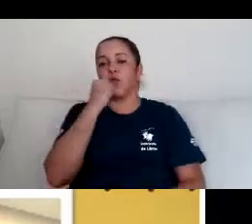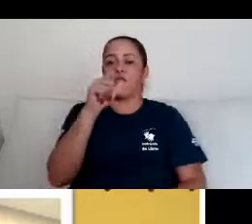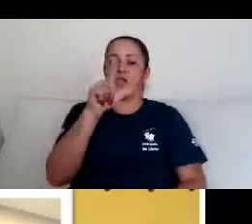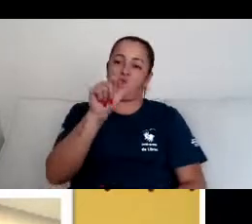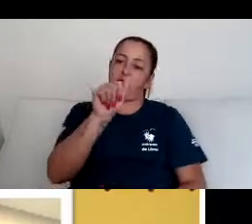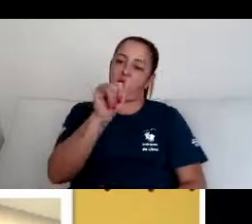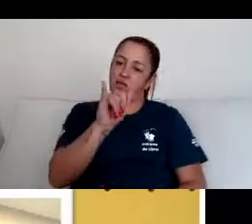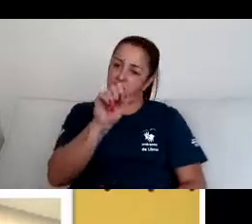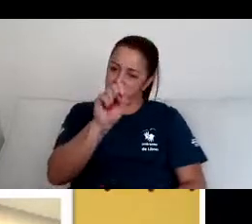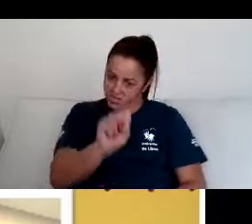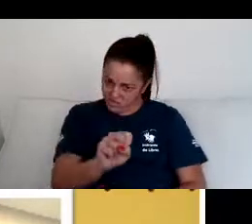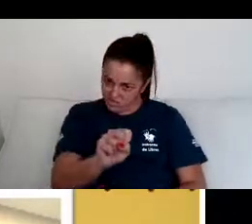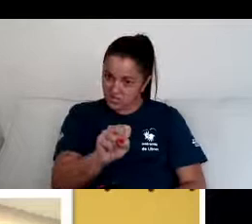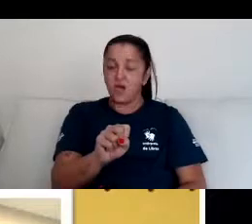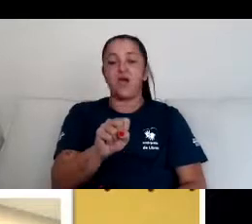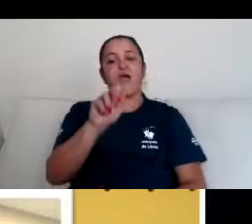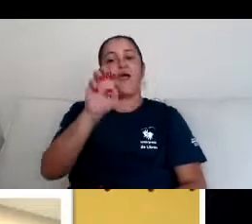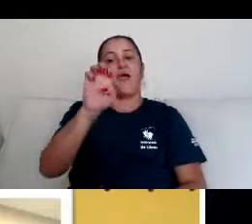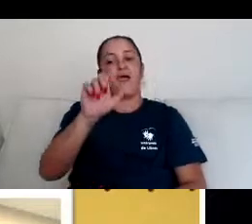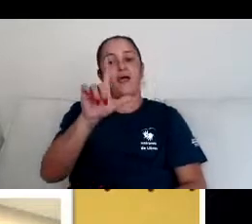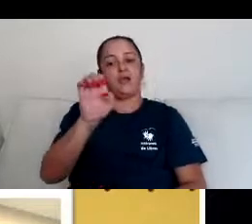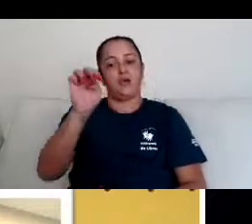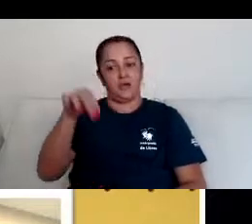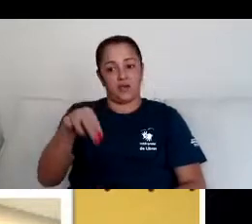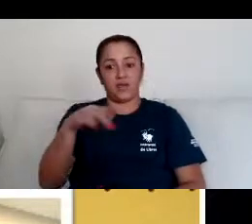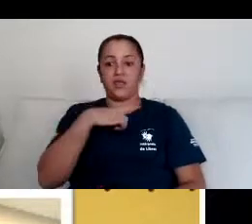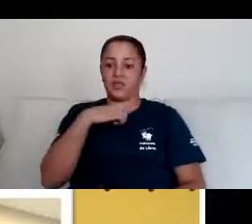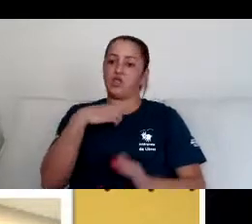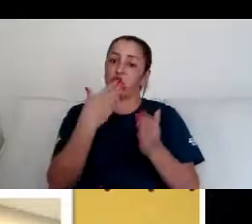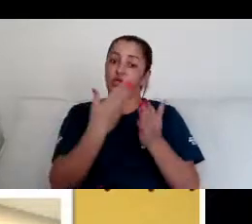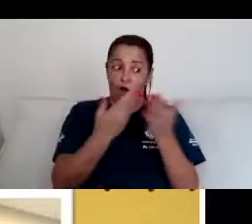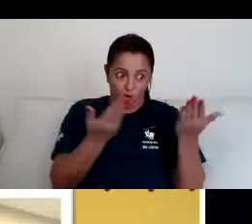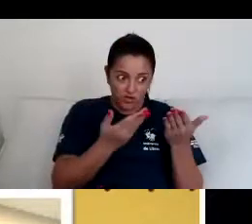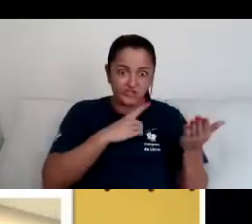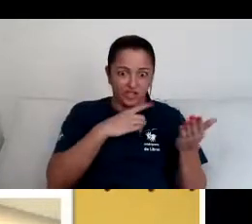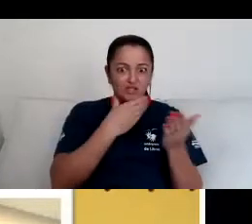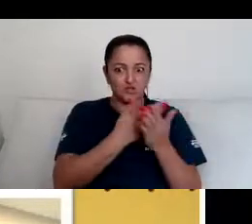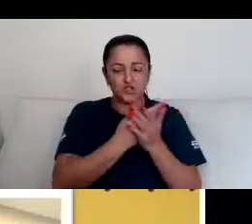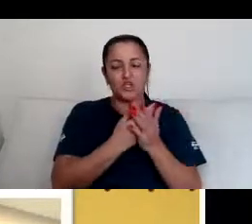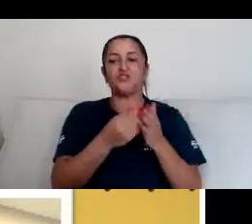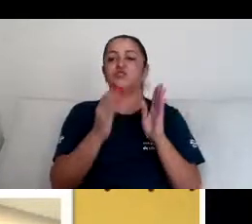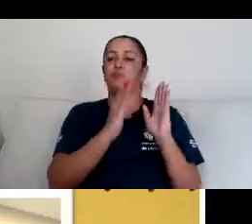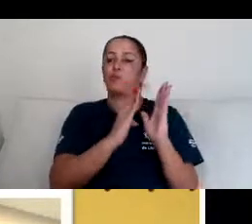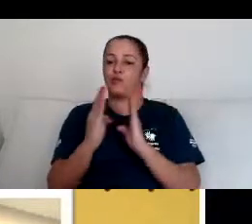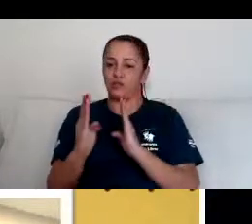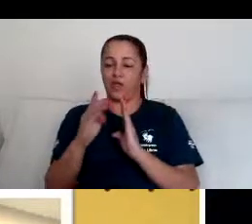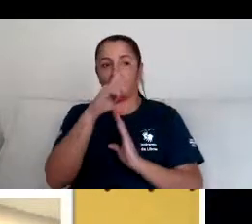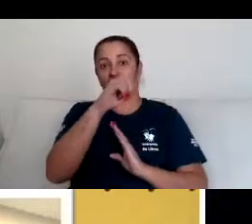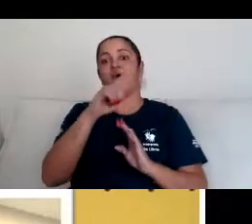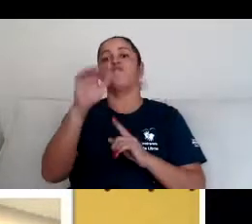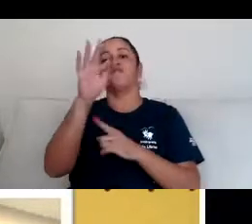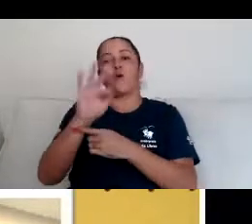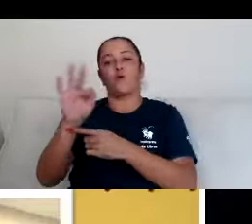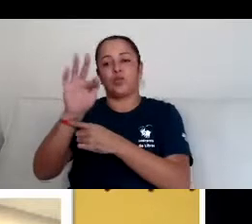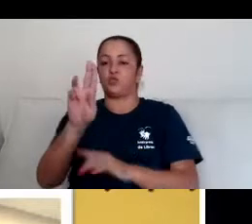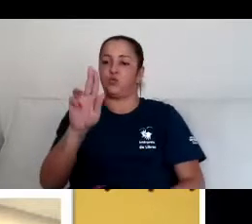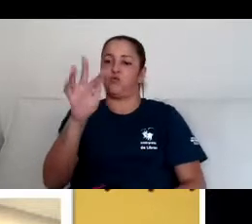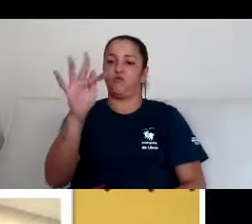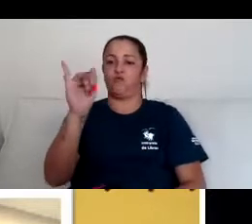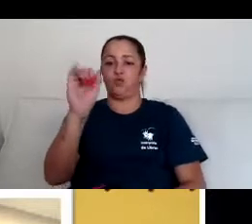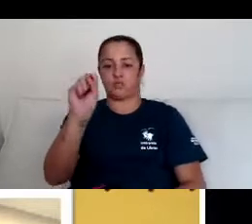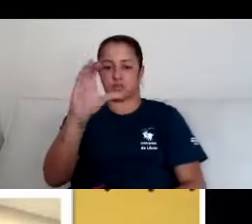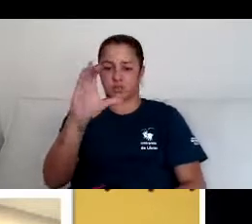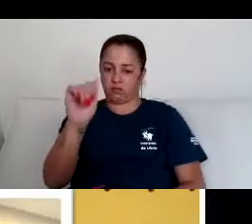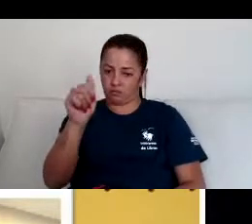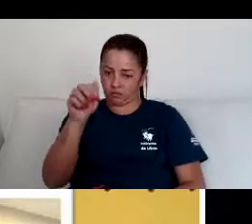de biblioteconomia na UFSCar, a Andresa Rocha e a Yara Moraes. Yara, hoje responsável